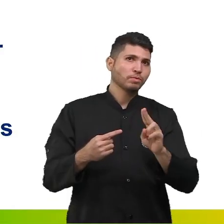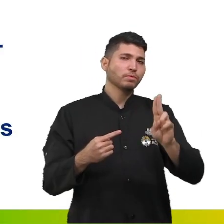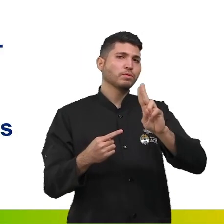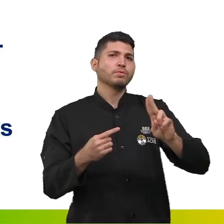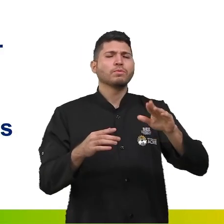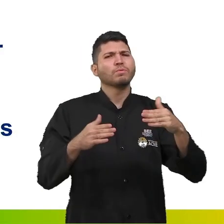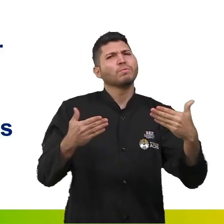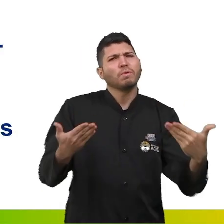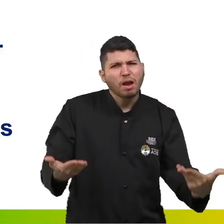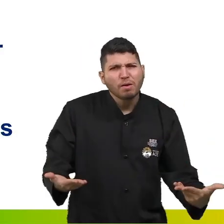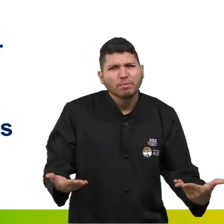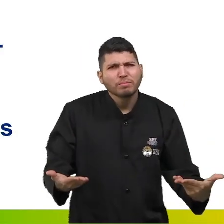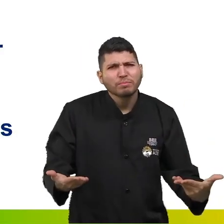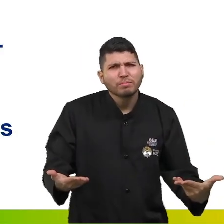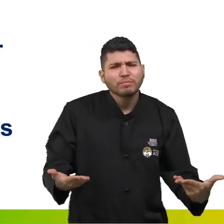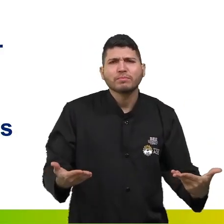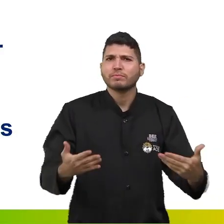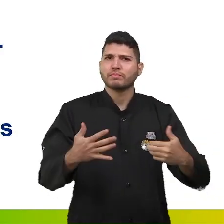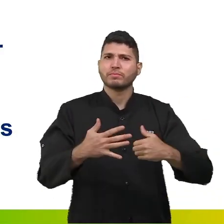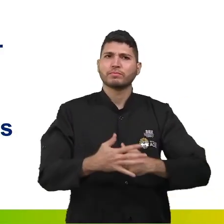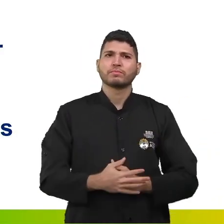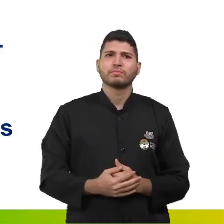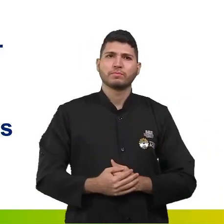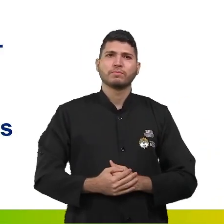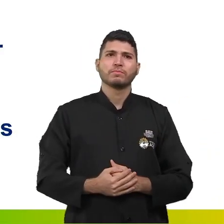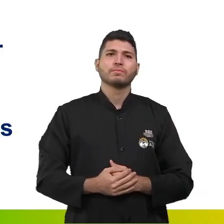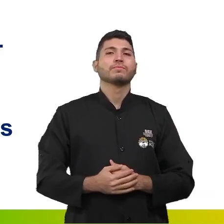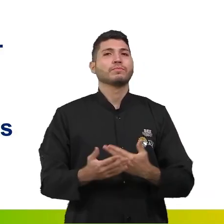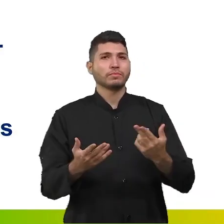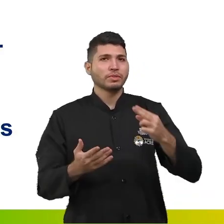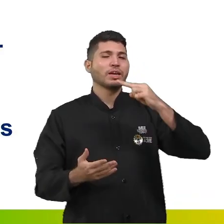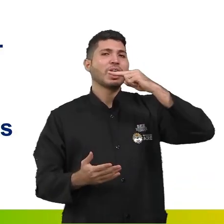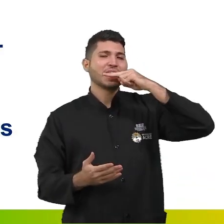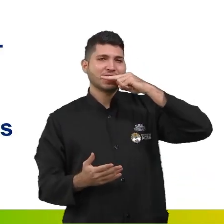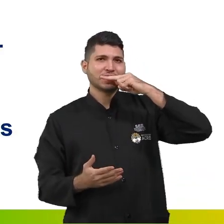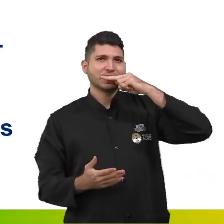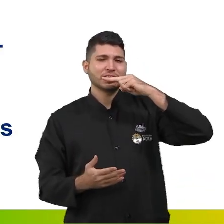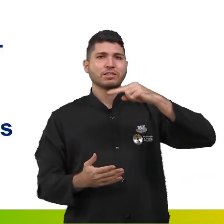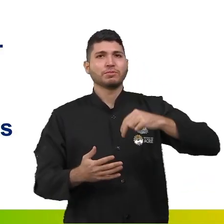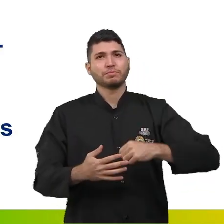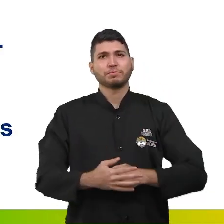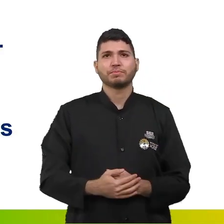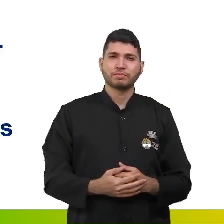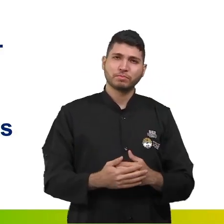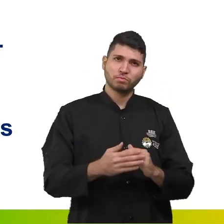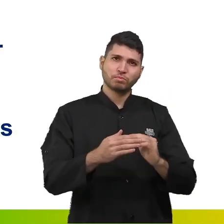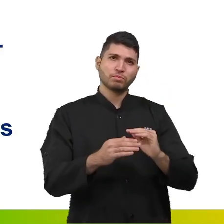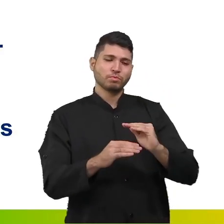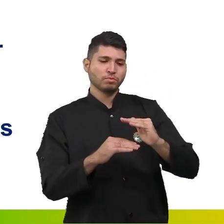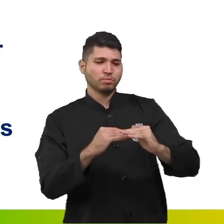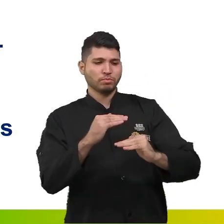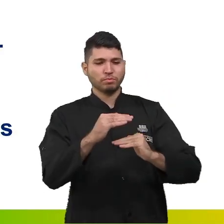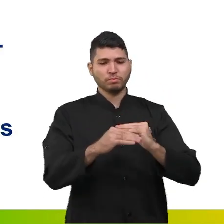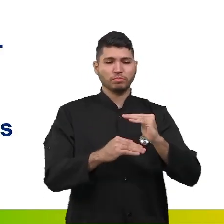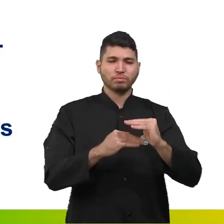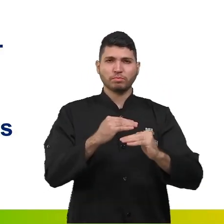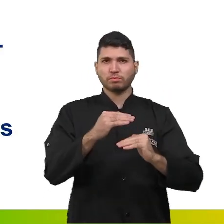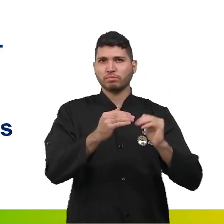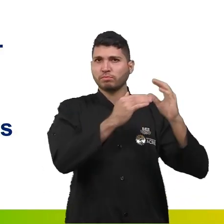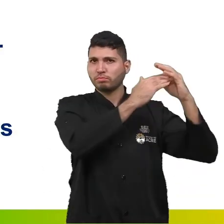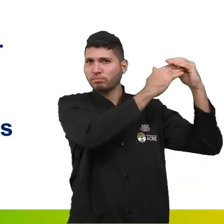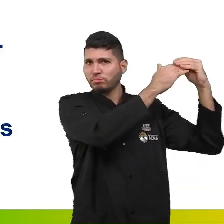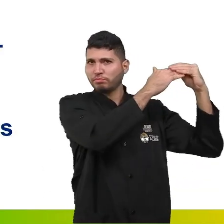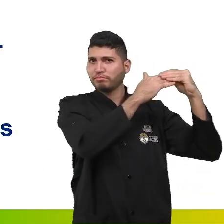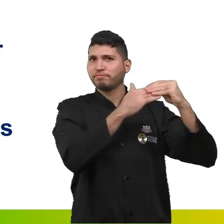Exatamente. Alguns falaram aí. Consegui ouvir daqui, hein? A cana-de-açúcar. Esse processo de tráfico